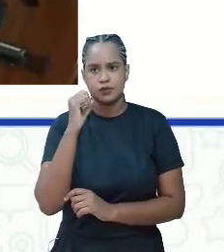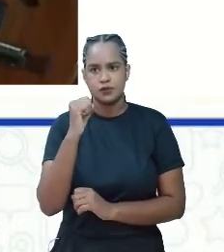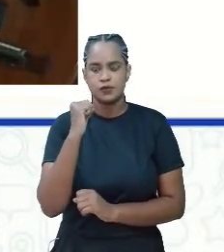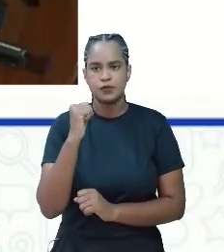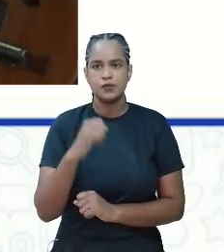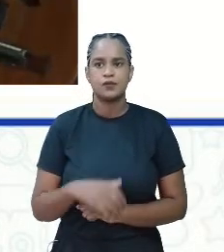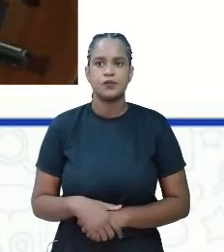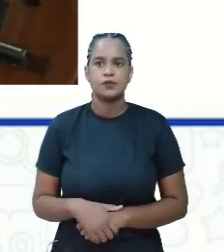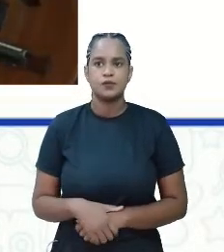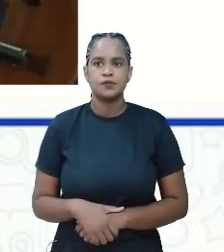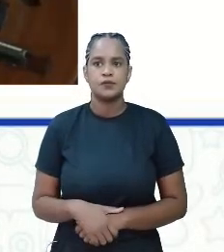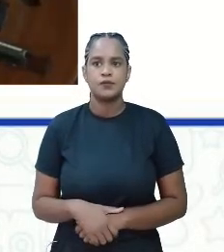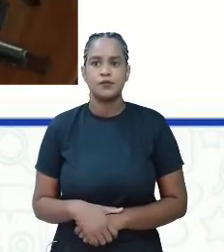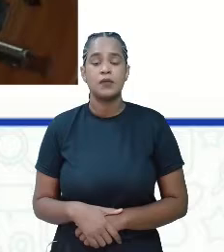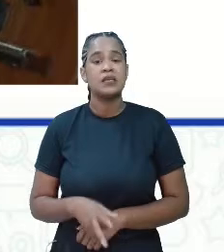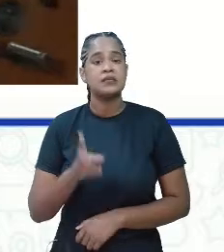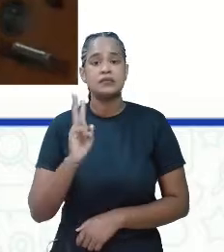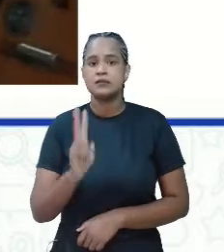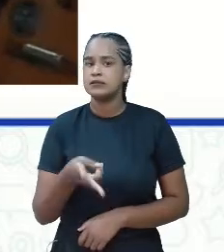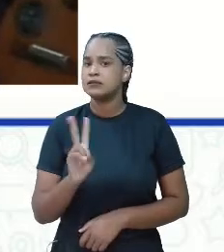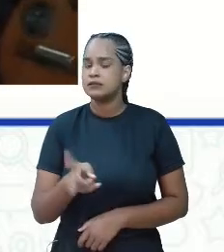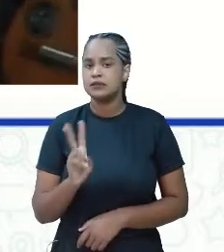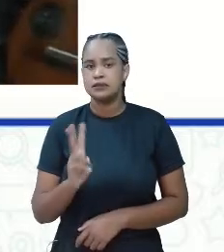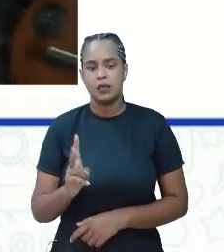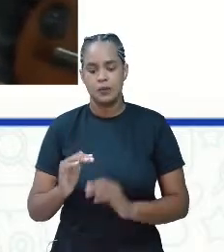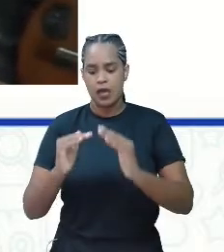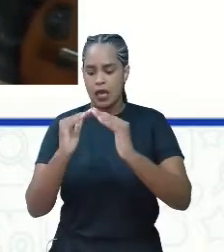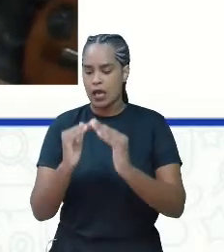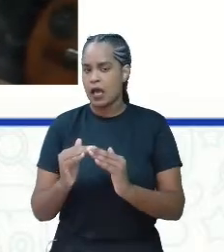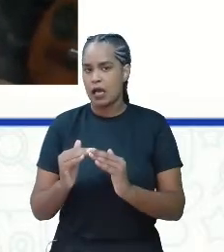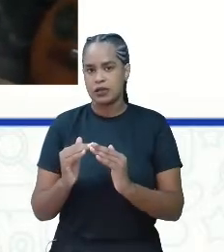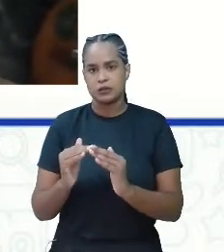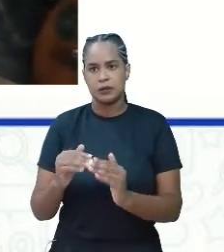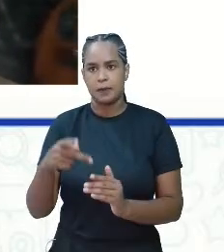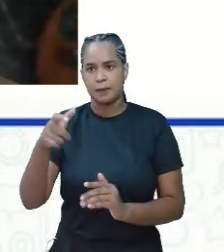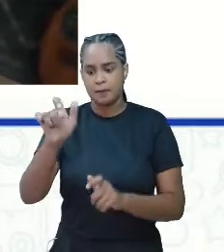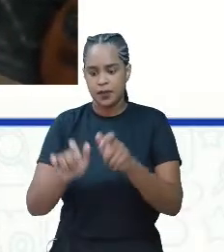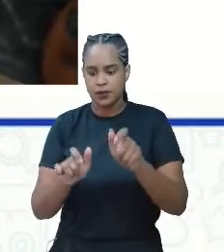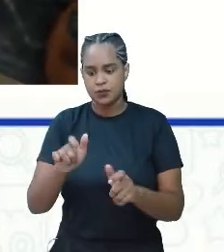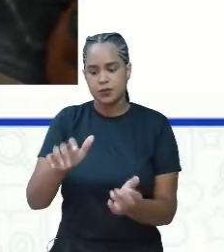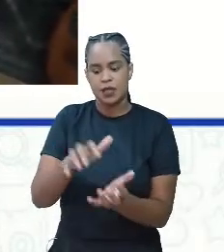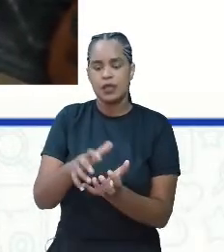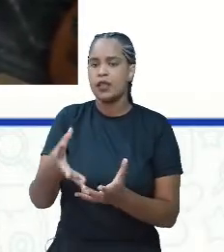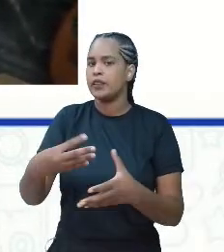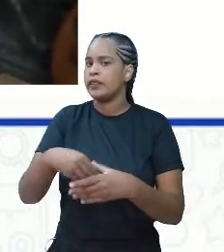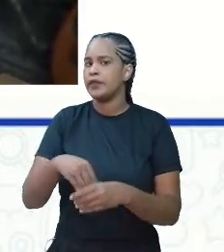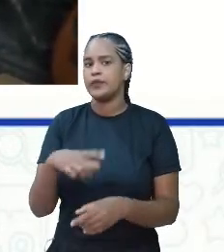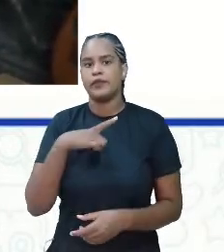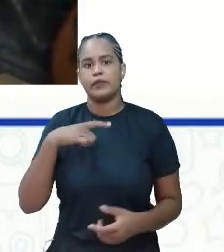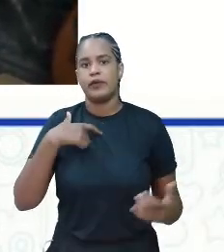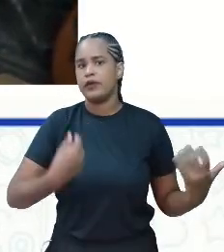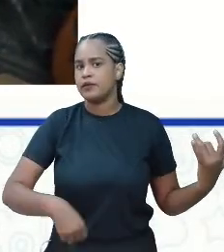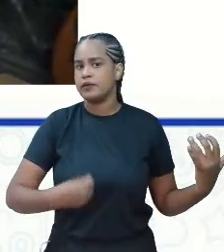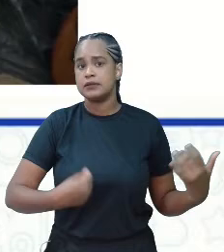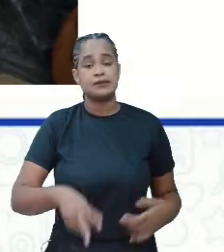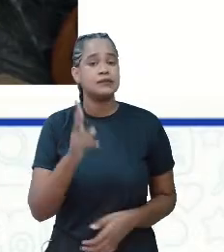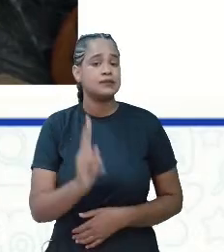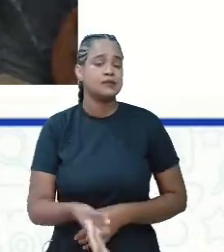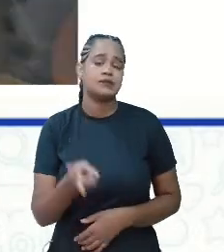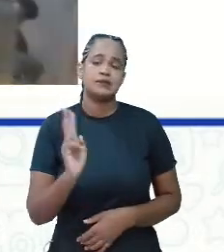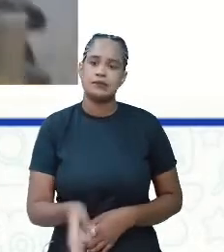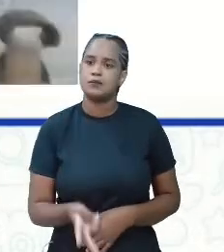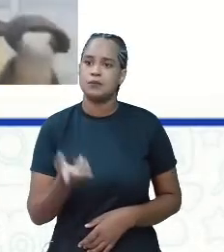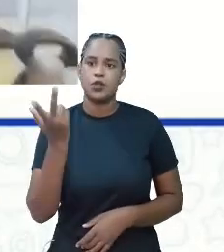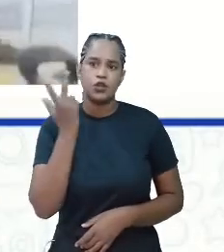pernambucano tem um violão. Como na Europa, como em outros lugares, você tem um piano em casa. E